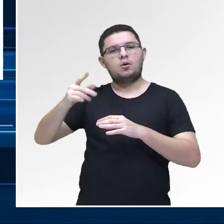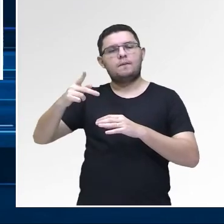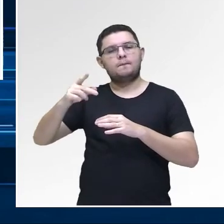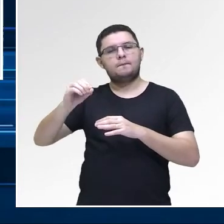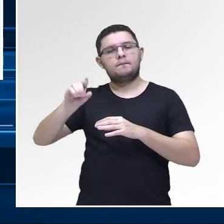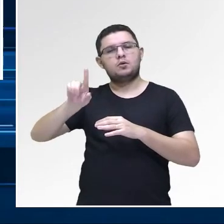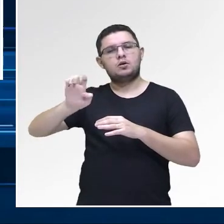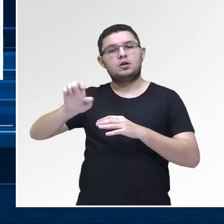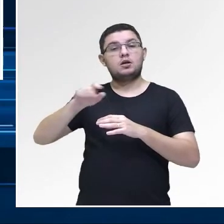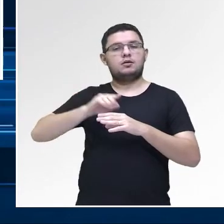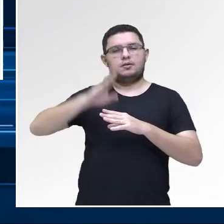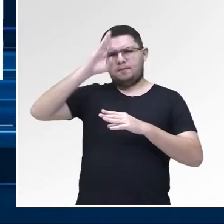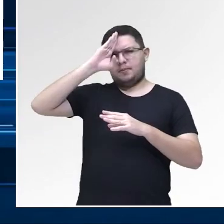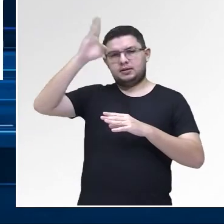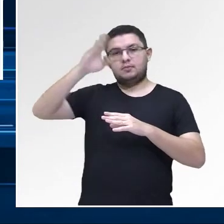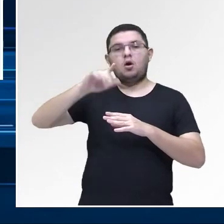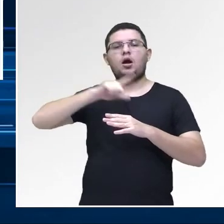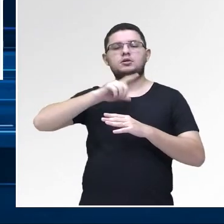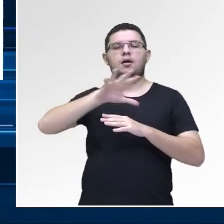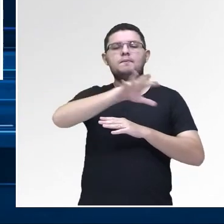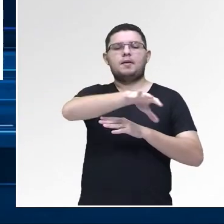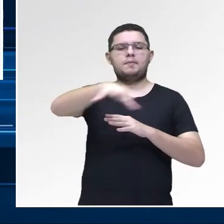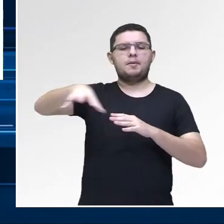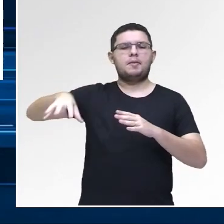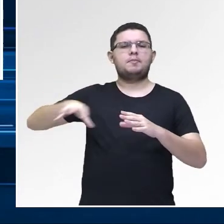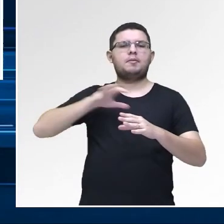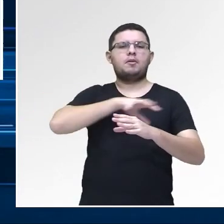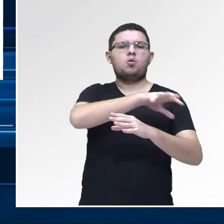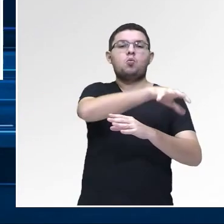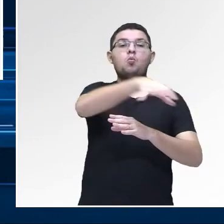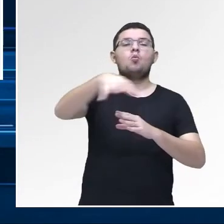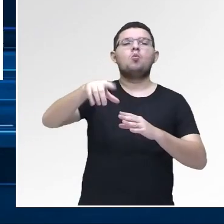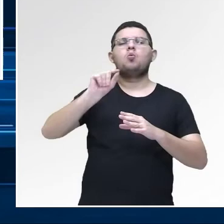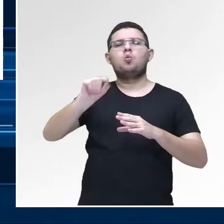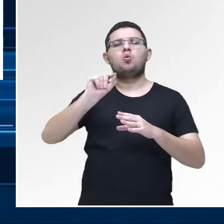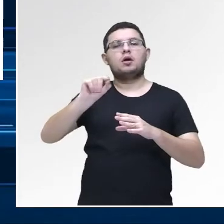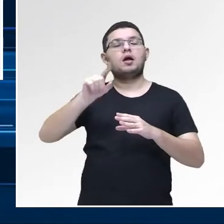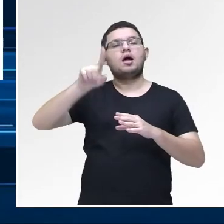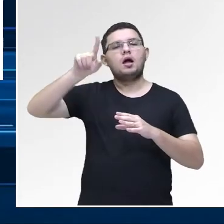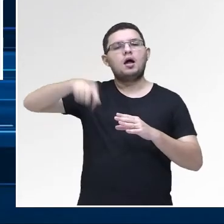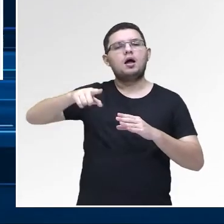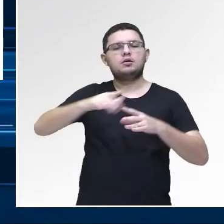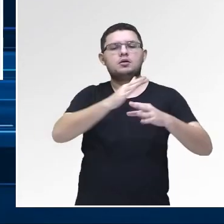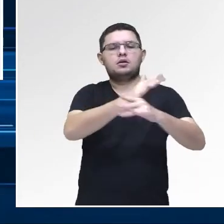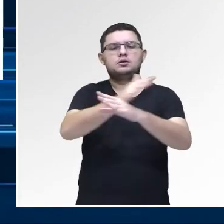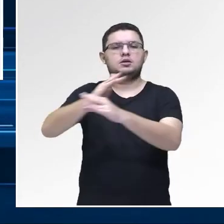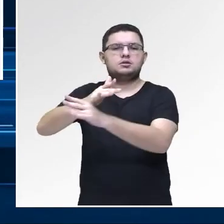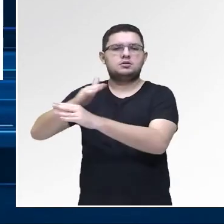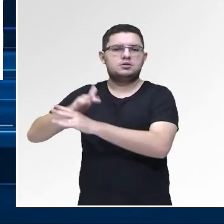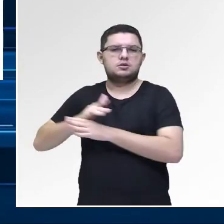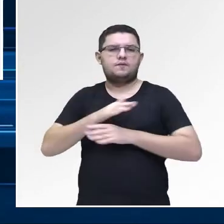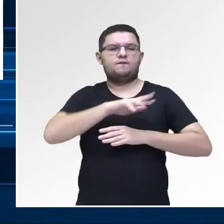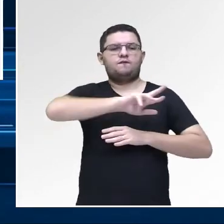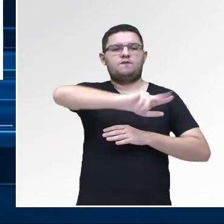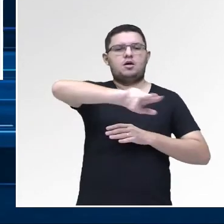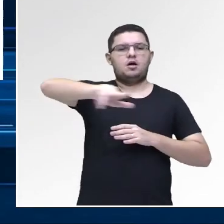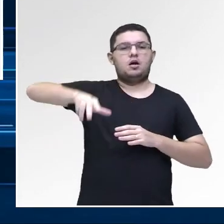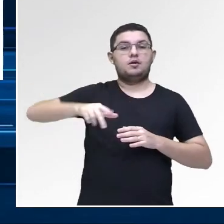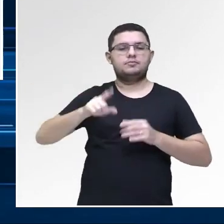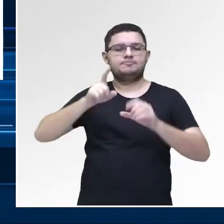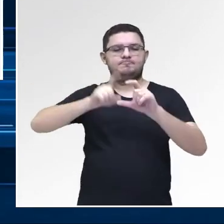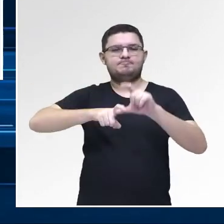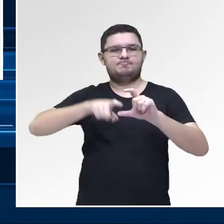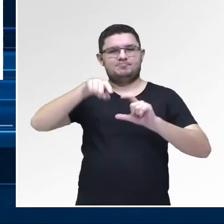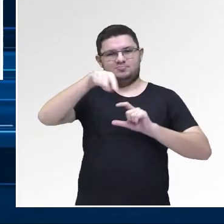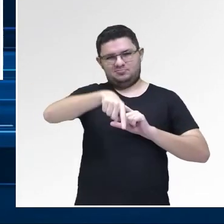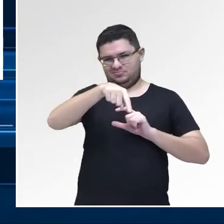se relacionam, que dependem, tá, dessa cidade, dessa metrópole, ok? No Brasil, segundo o